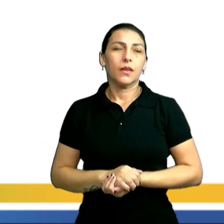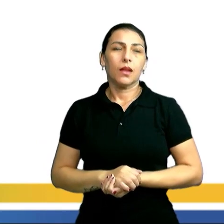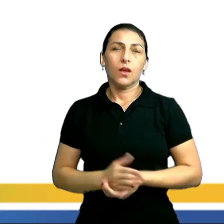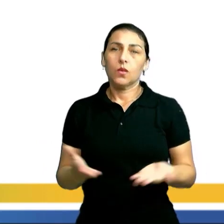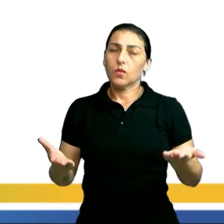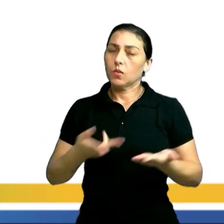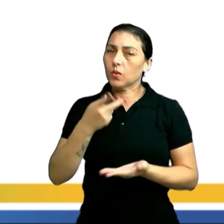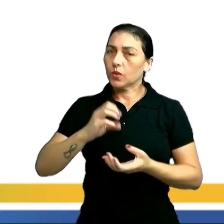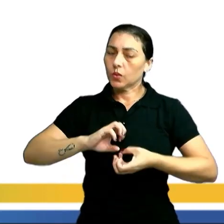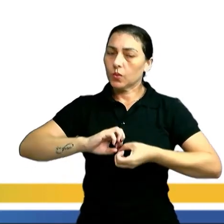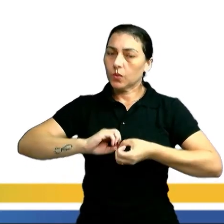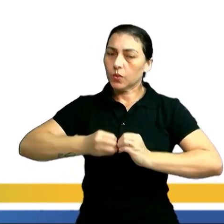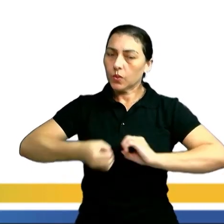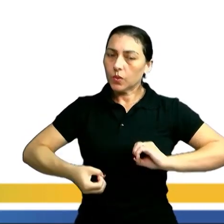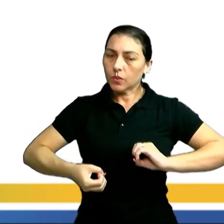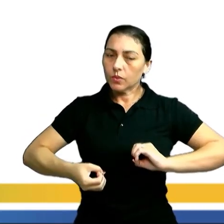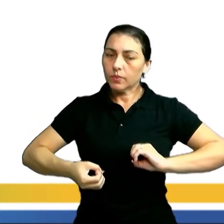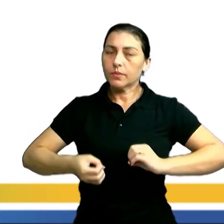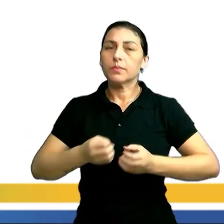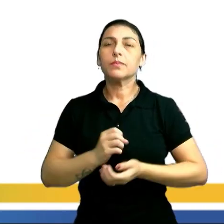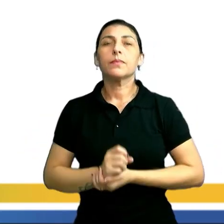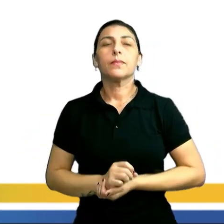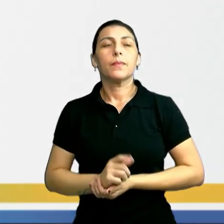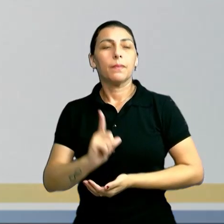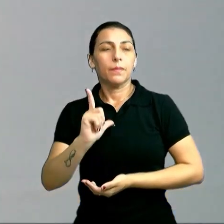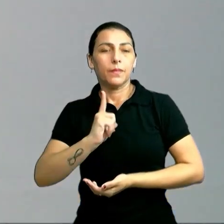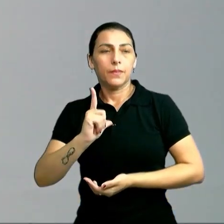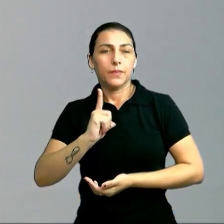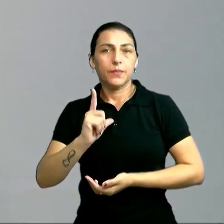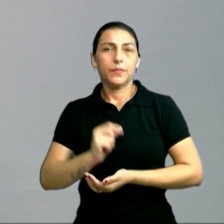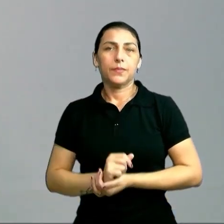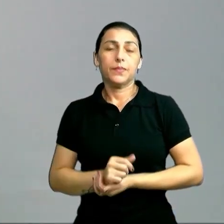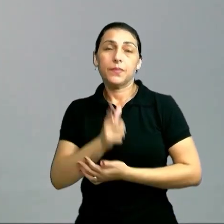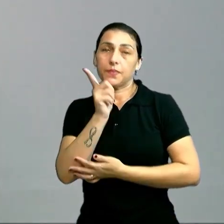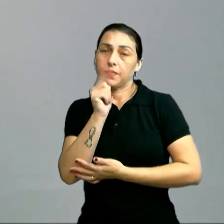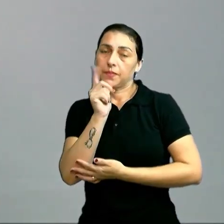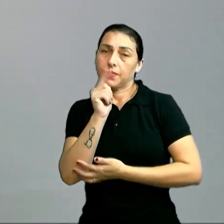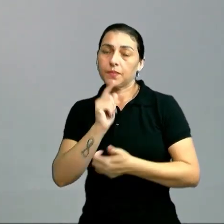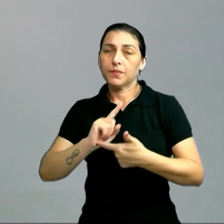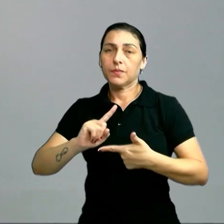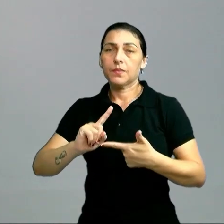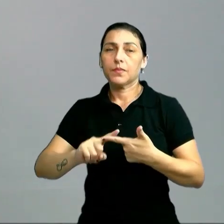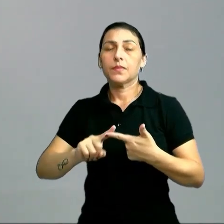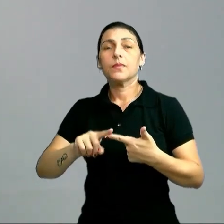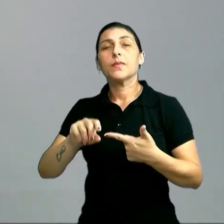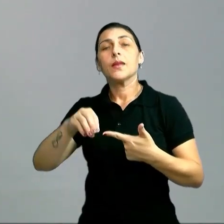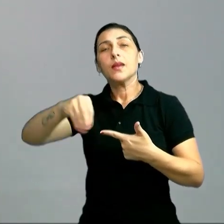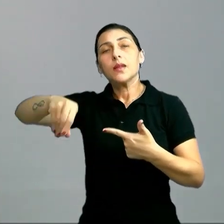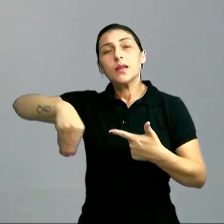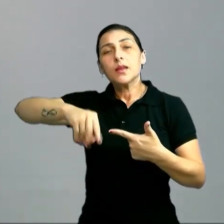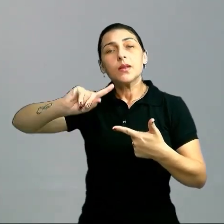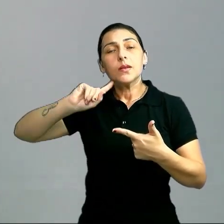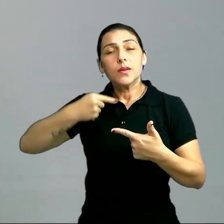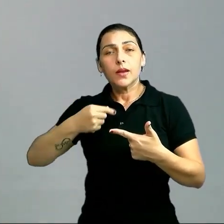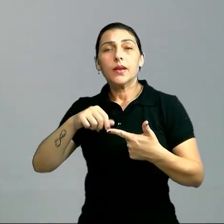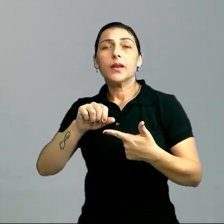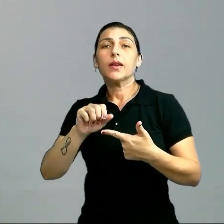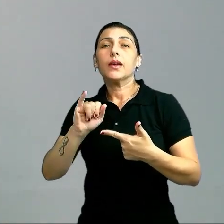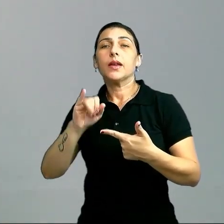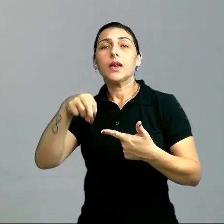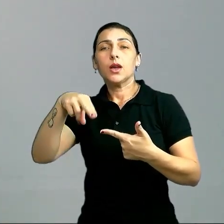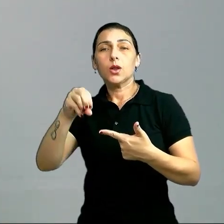Vamos falar um pouquinho de bioquímica. Bioquímica, nós temos água e sais minerais como os compostos